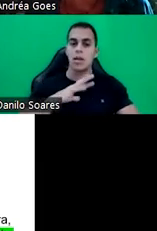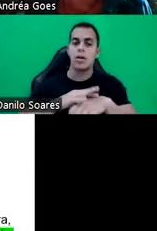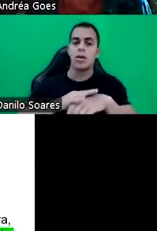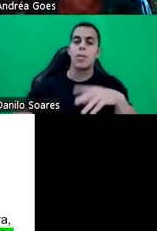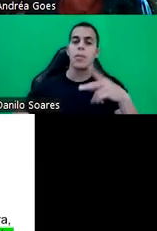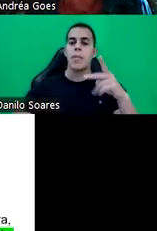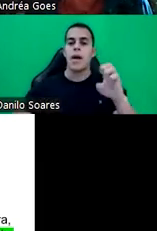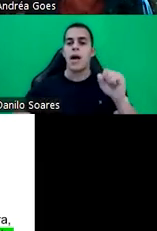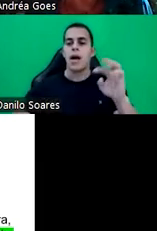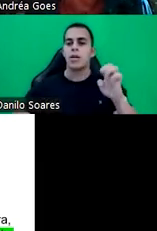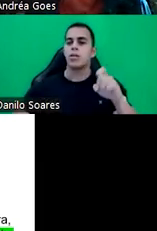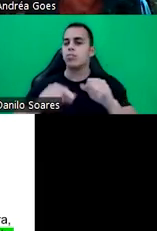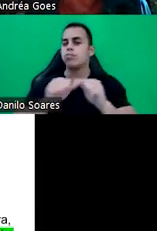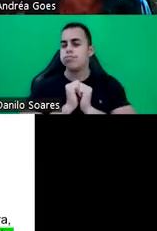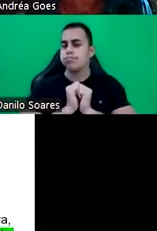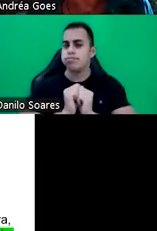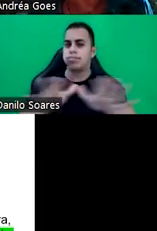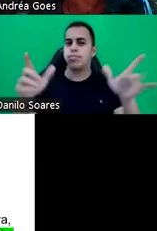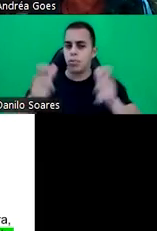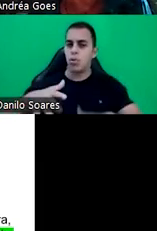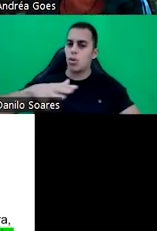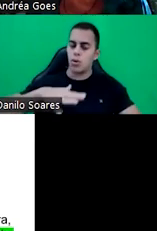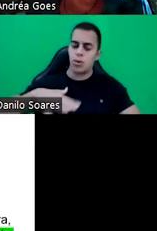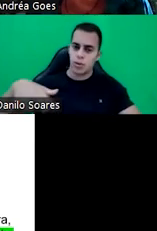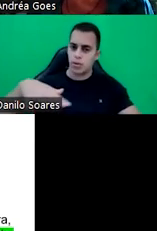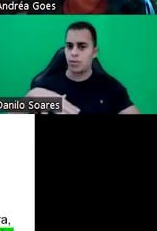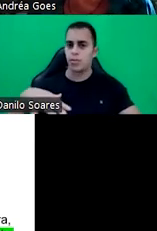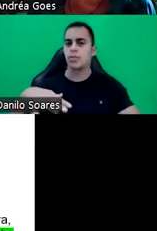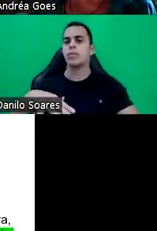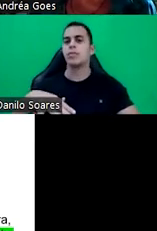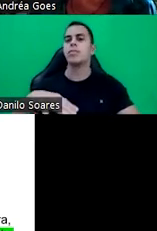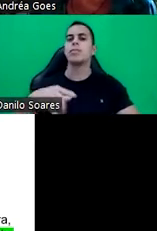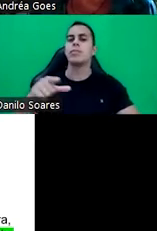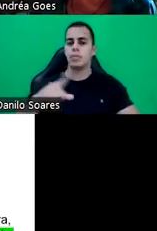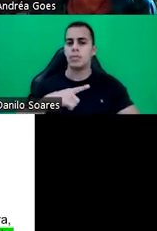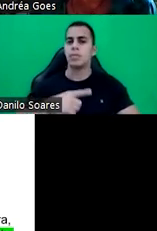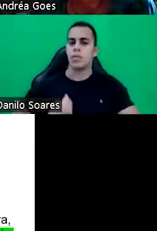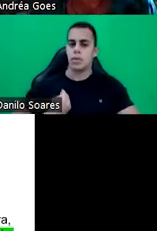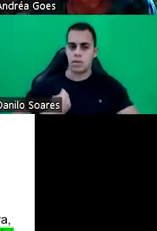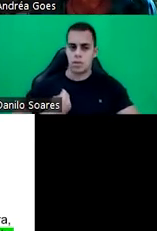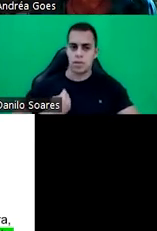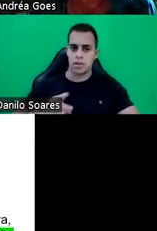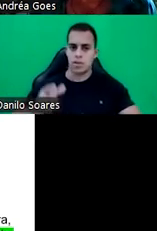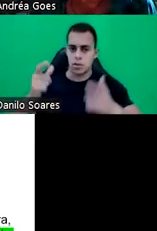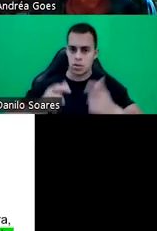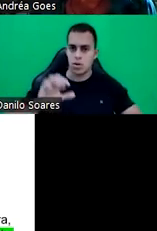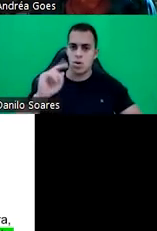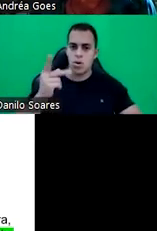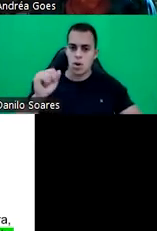pequena cidade, esse vilarejo na época. Wuhan existe realmente, não é uma cidade fictícia, e